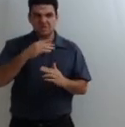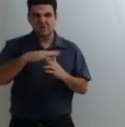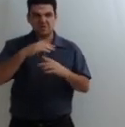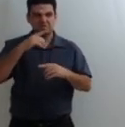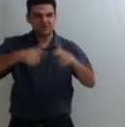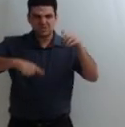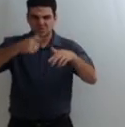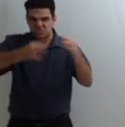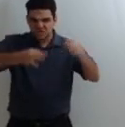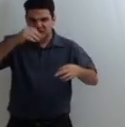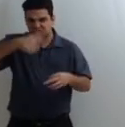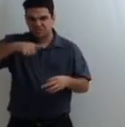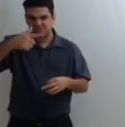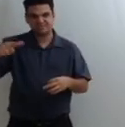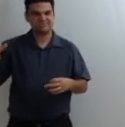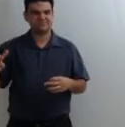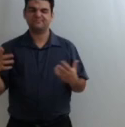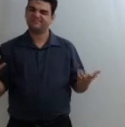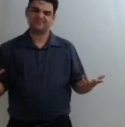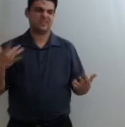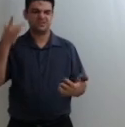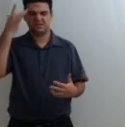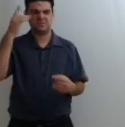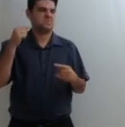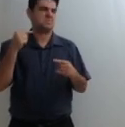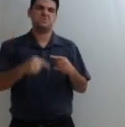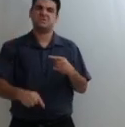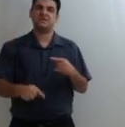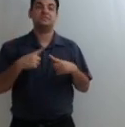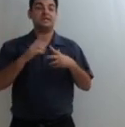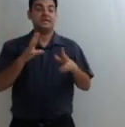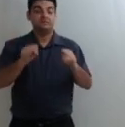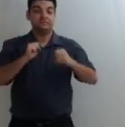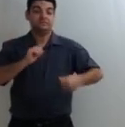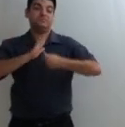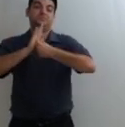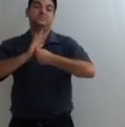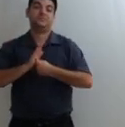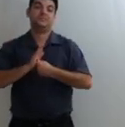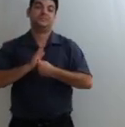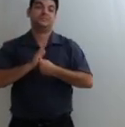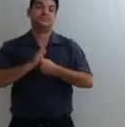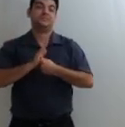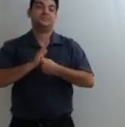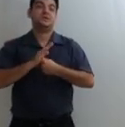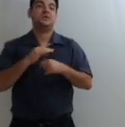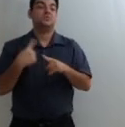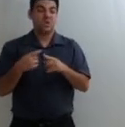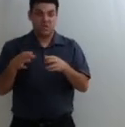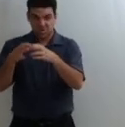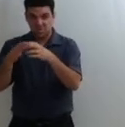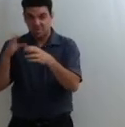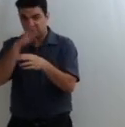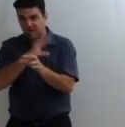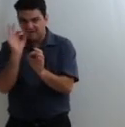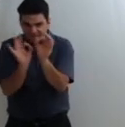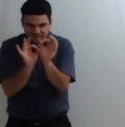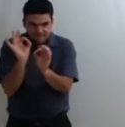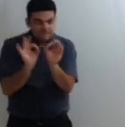de que não haveria justa causa para o recebimento da denúncia quanto ao delito de formação de quadrilha, pela falta